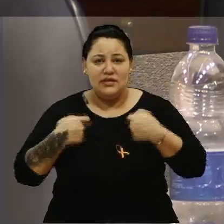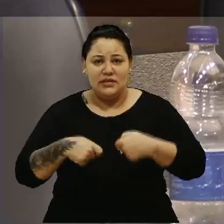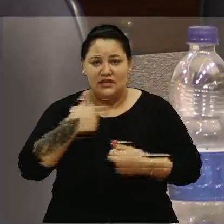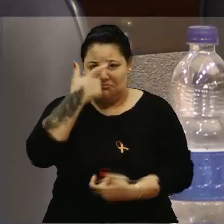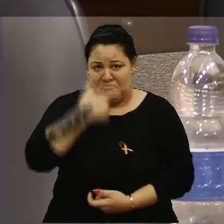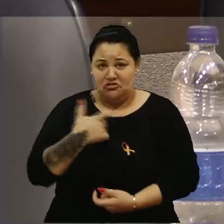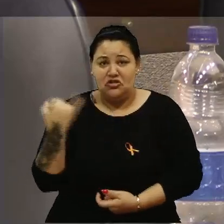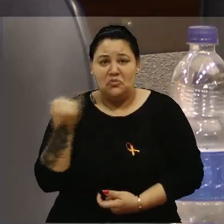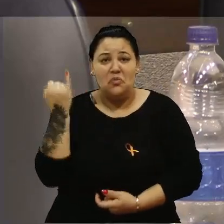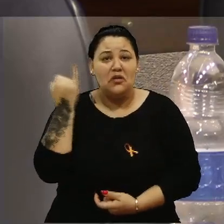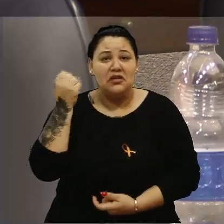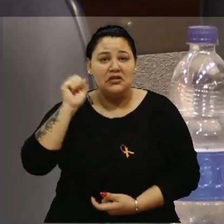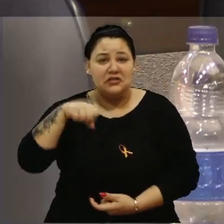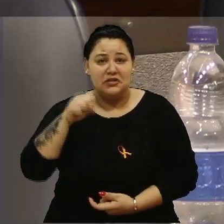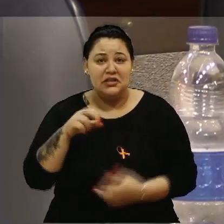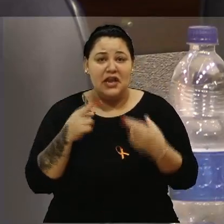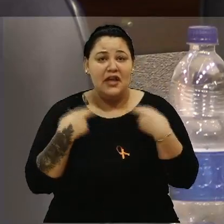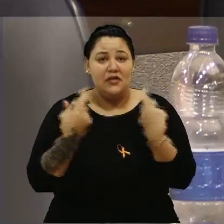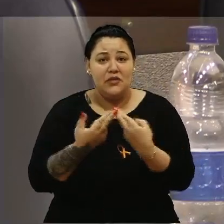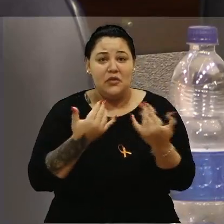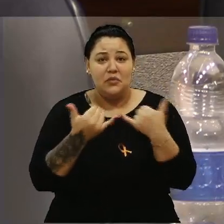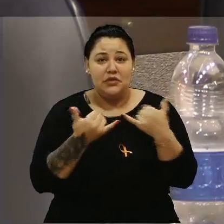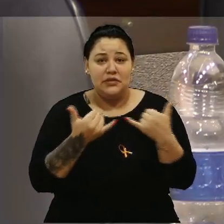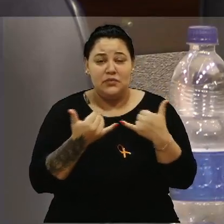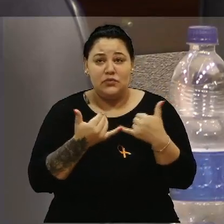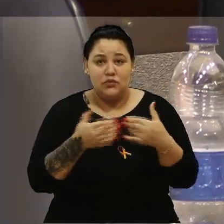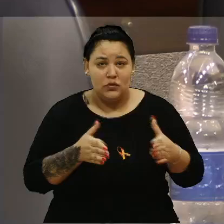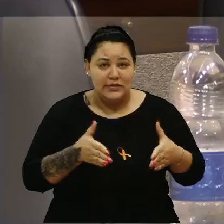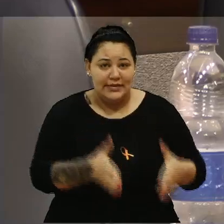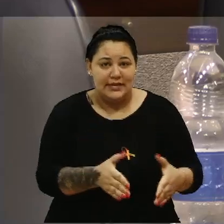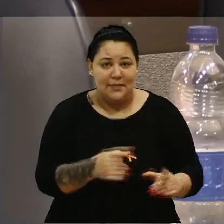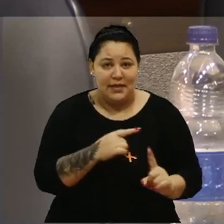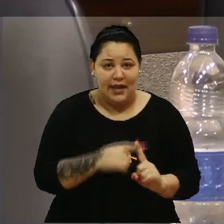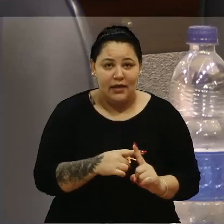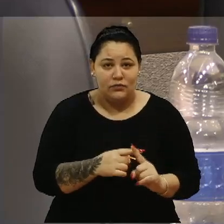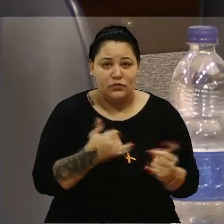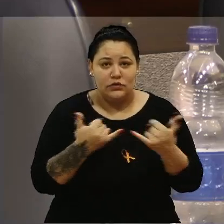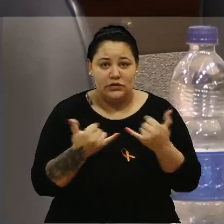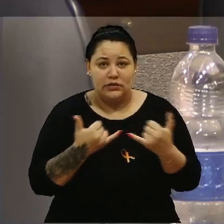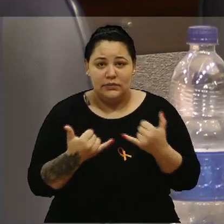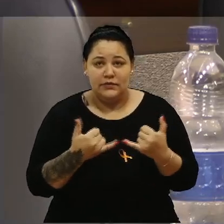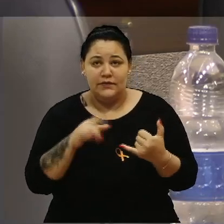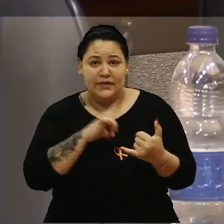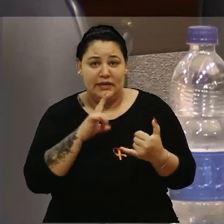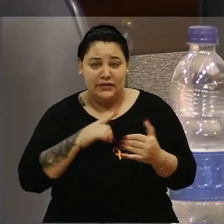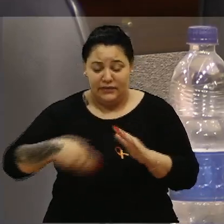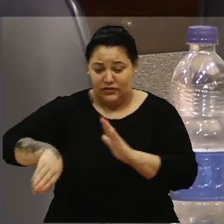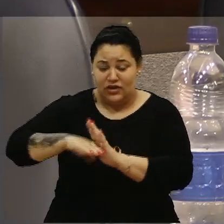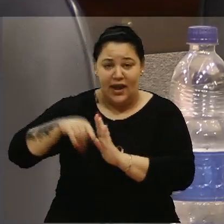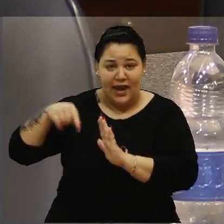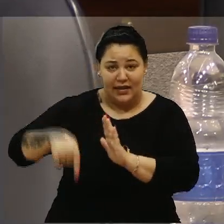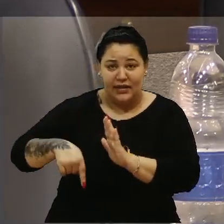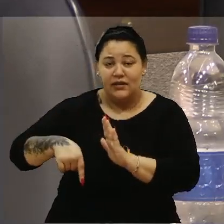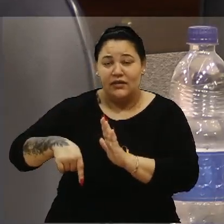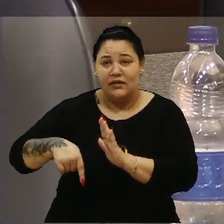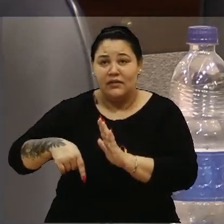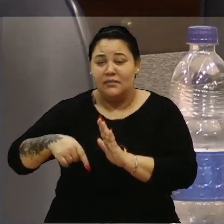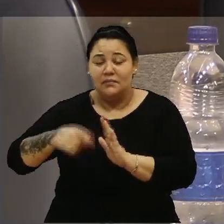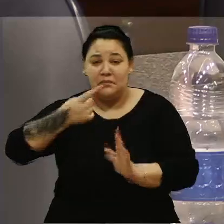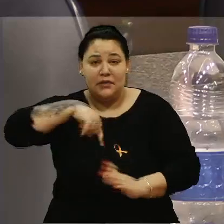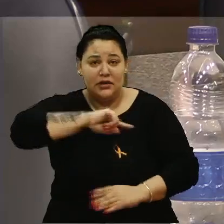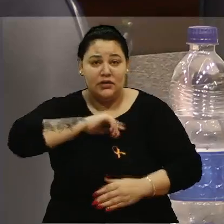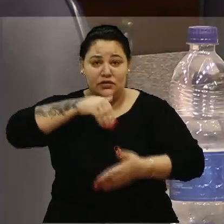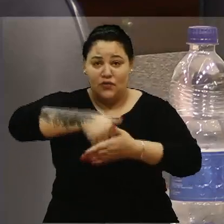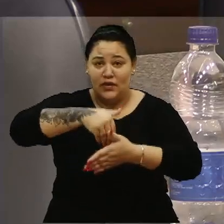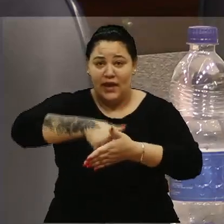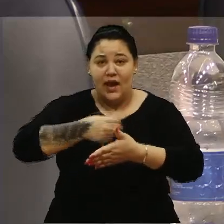ontem lá na reunião foi a questão dos cemitérios, né? Vai vir para casa aqui na sequência, para nós votarmos